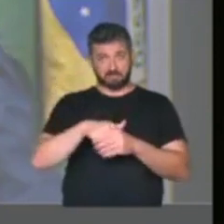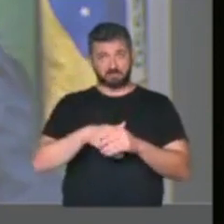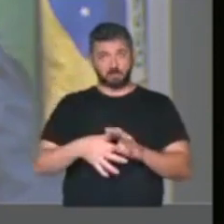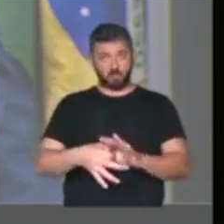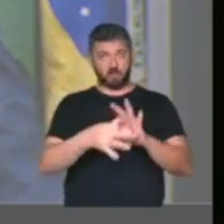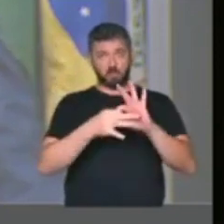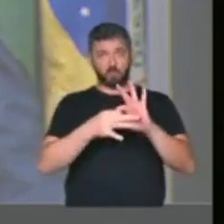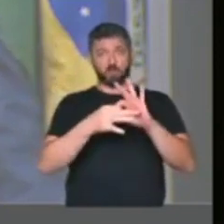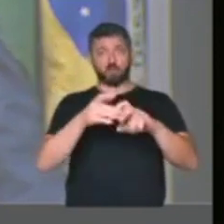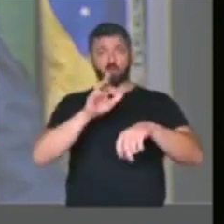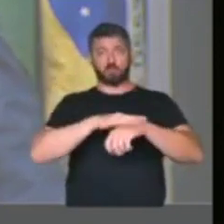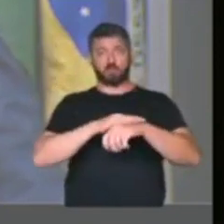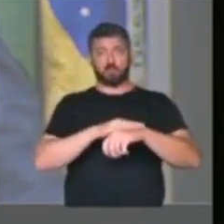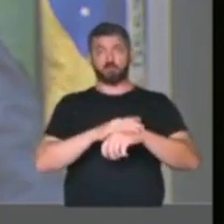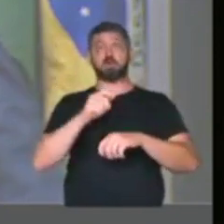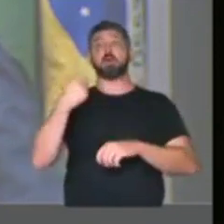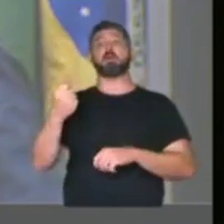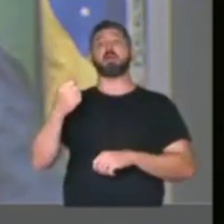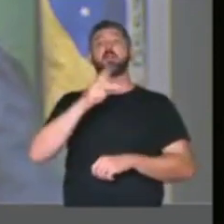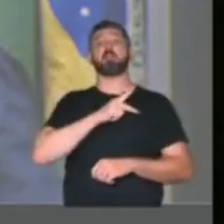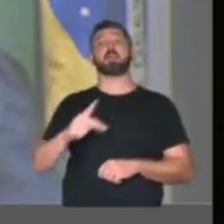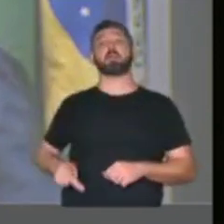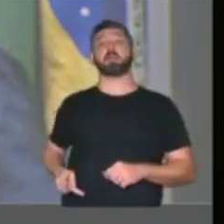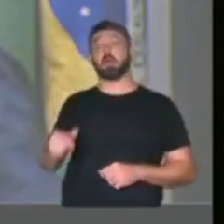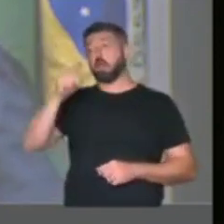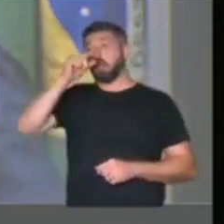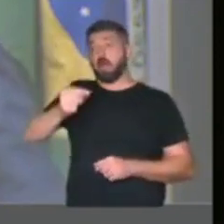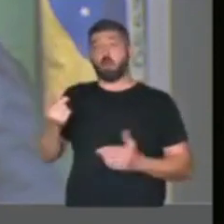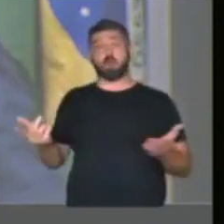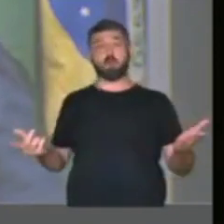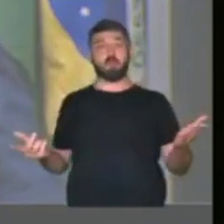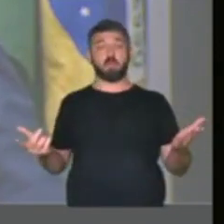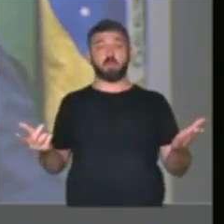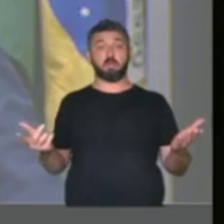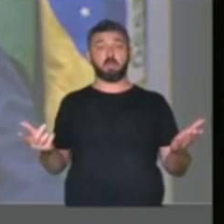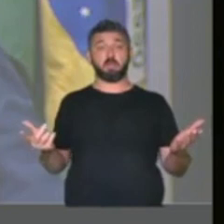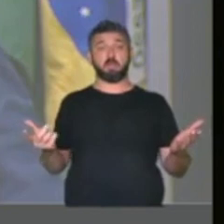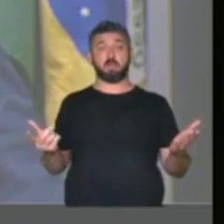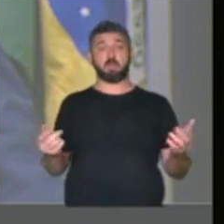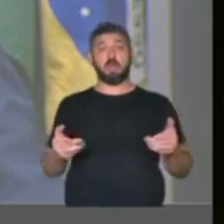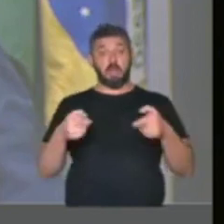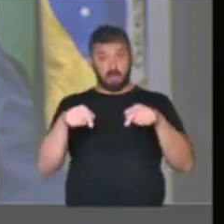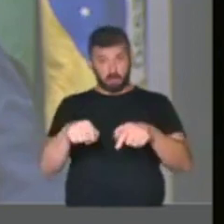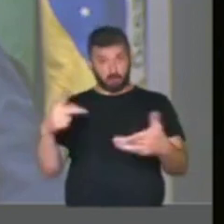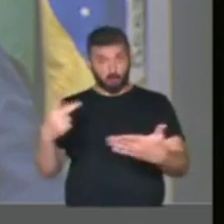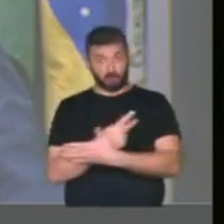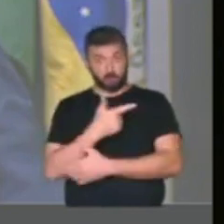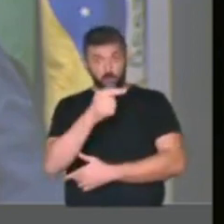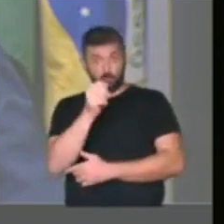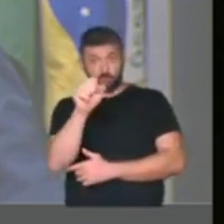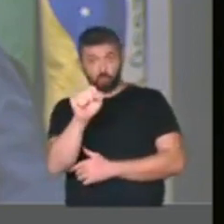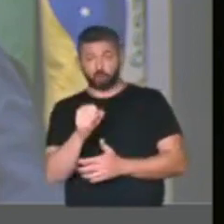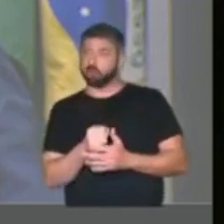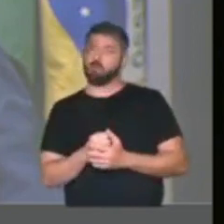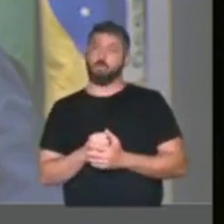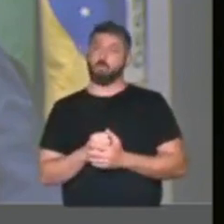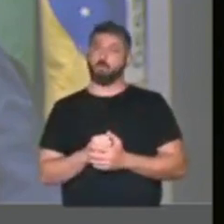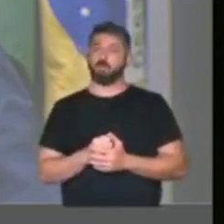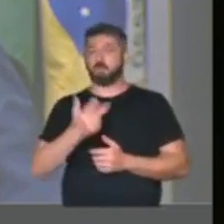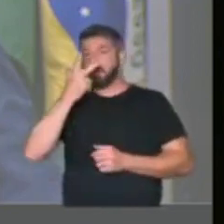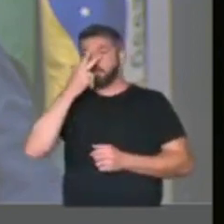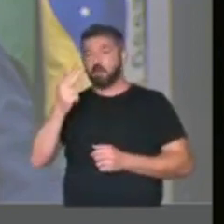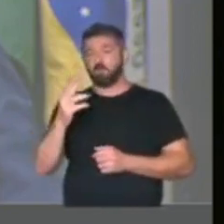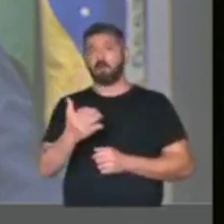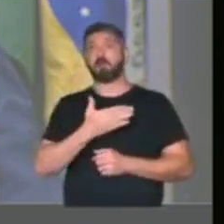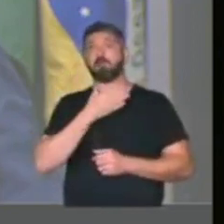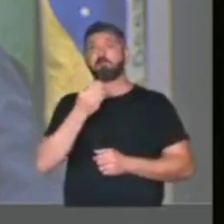um grande tempo de televisão presidente da república hoje era geraldo alckmin e não foi isso que aconteceu eu acho que seria uma grande